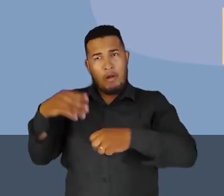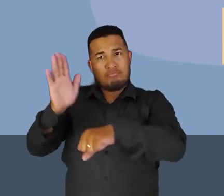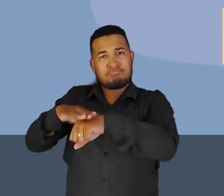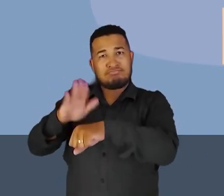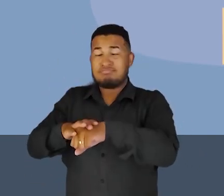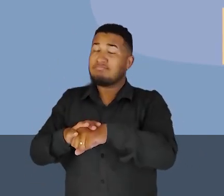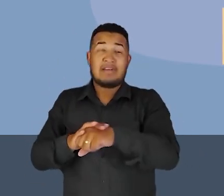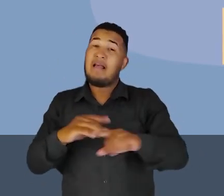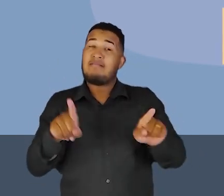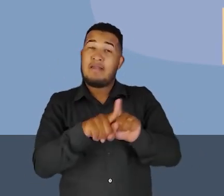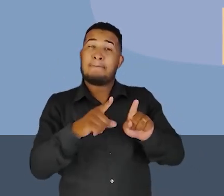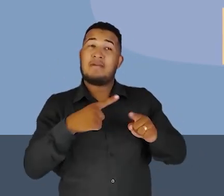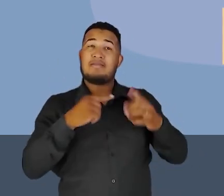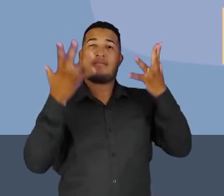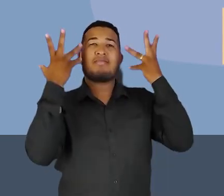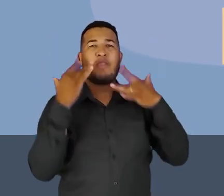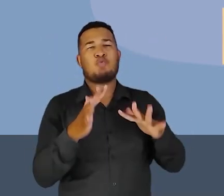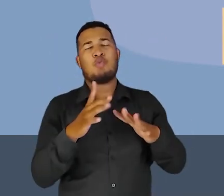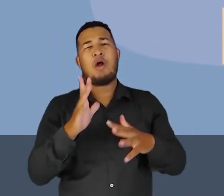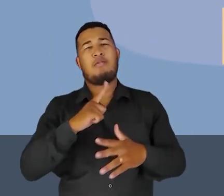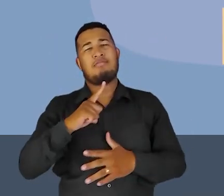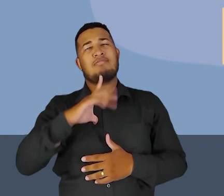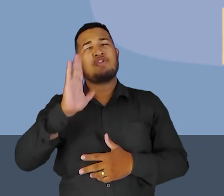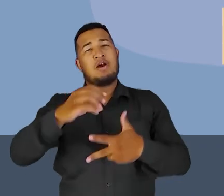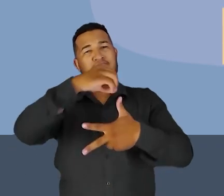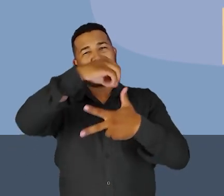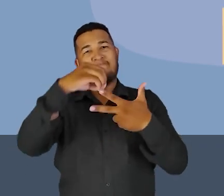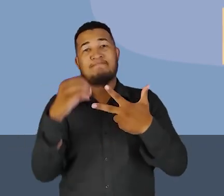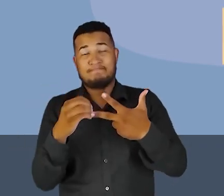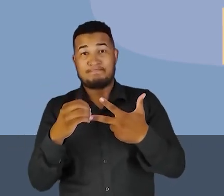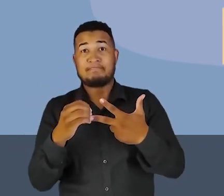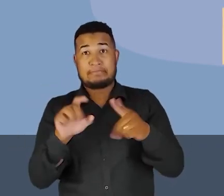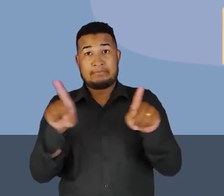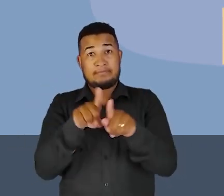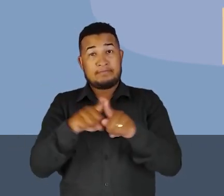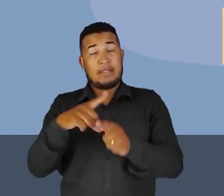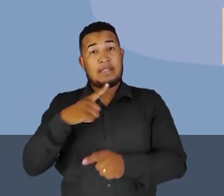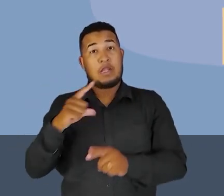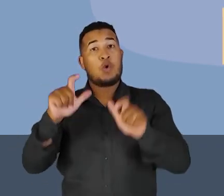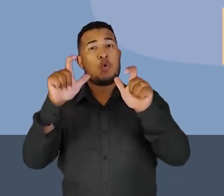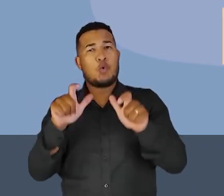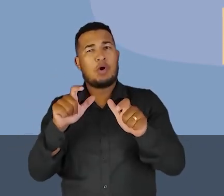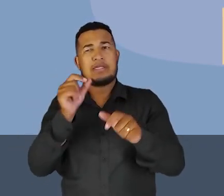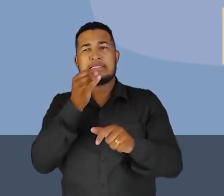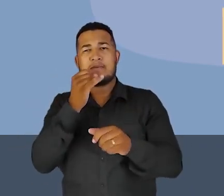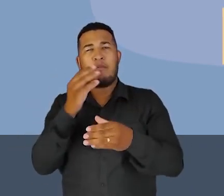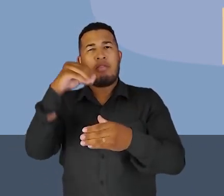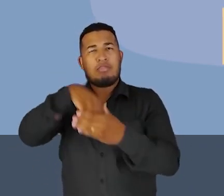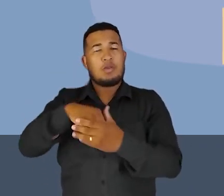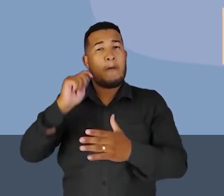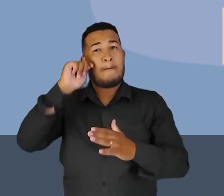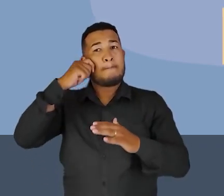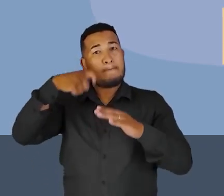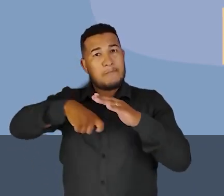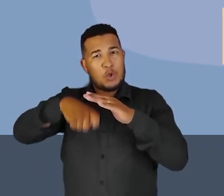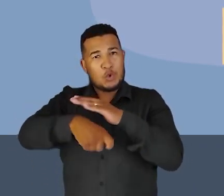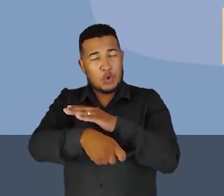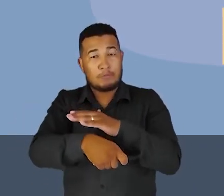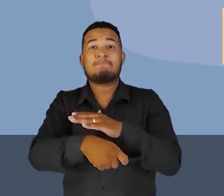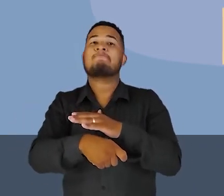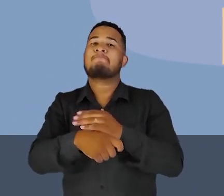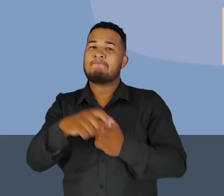fontes naturais, isso já caiu no Enem, ele está presente lá dentro do petróleo, então, ele